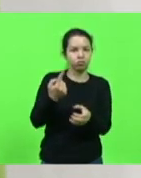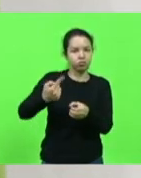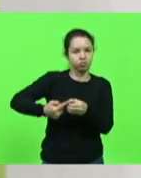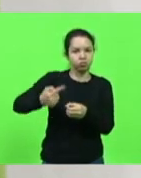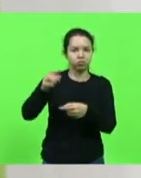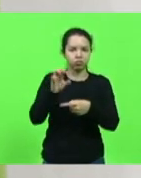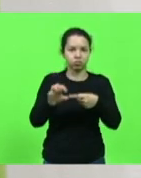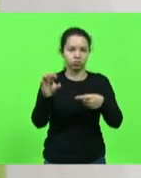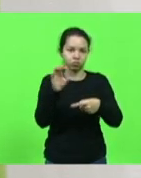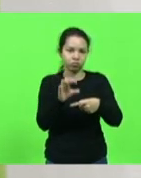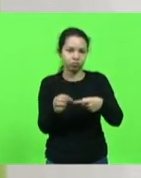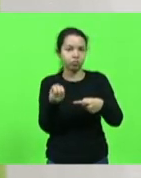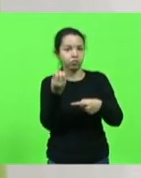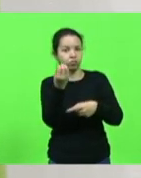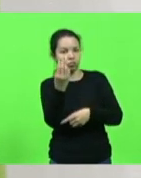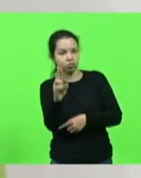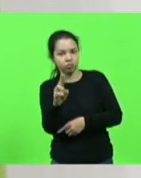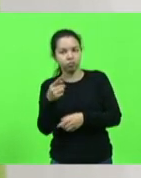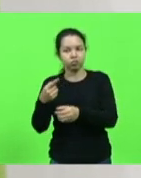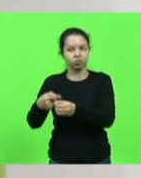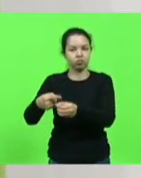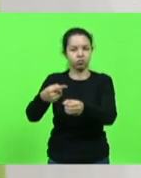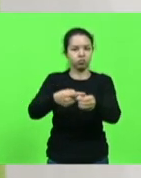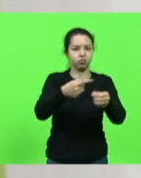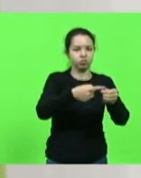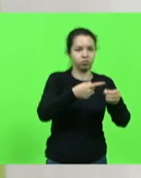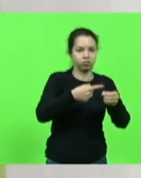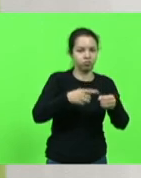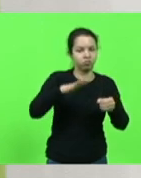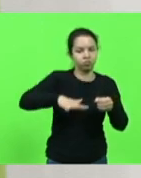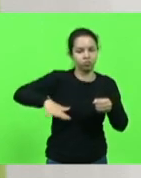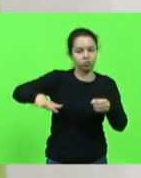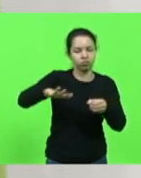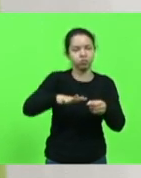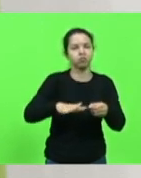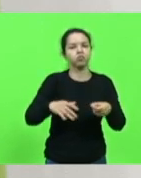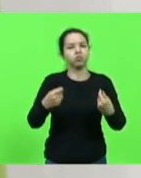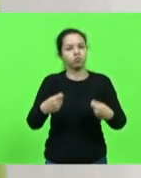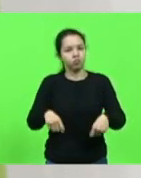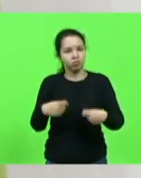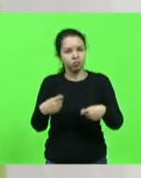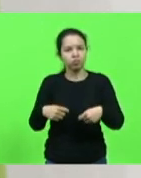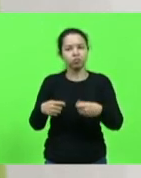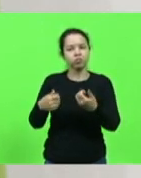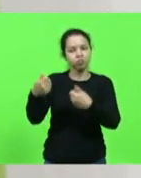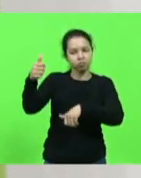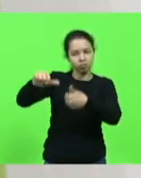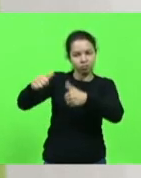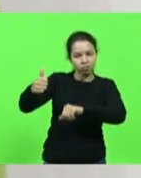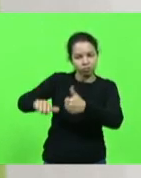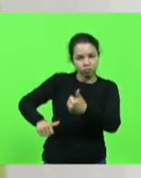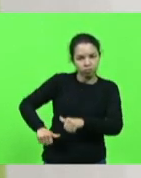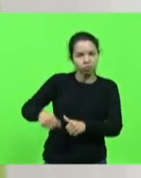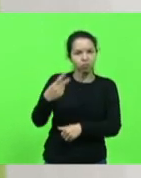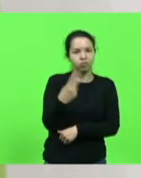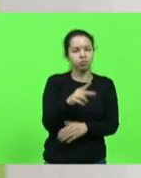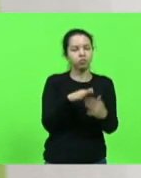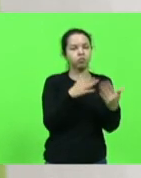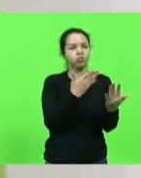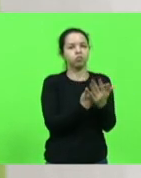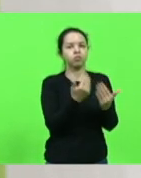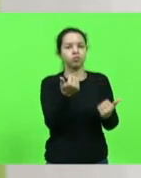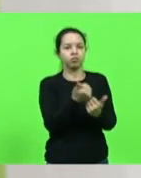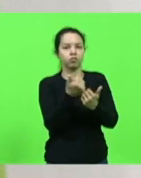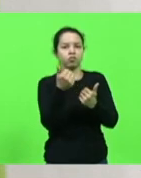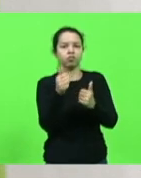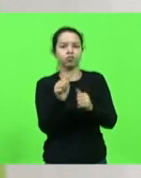Curitibanos, seja em outros municípios da região do contestado, que podem merecer algum tipo de avaliação por parte da Academia, com apoio desta Assembleia, para